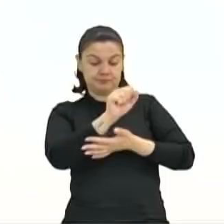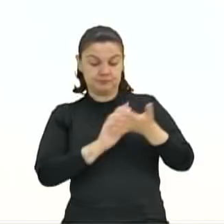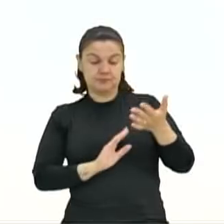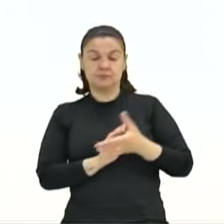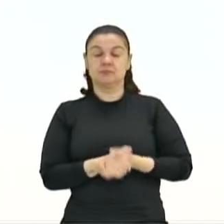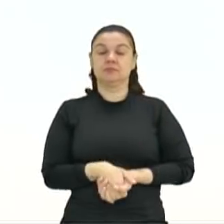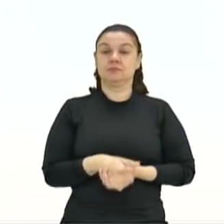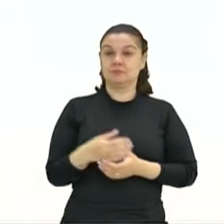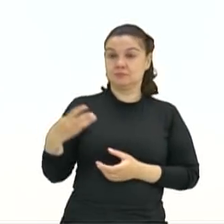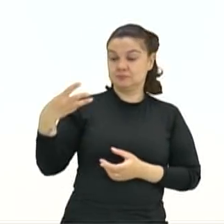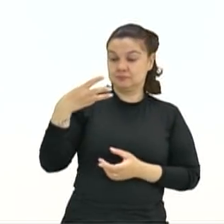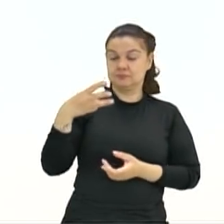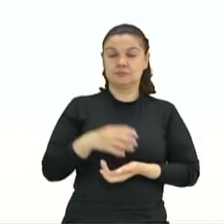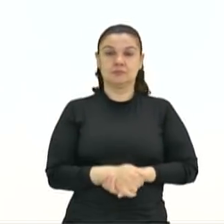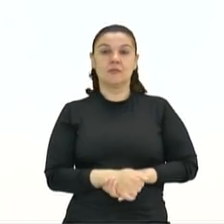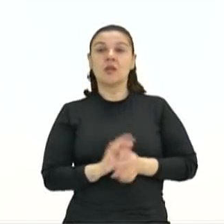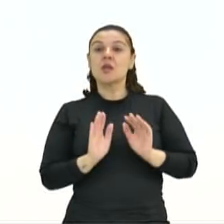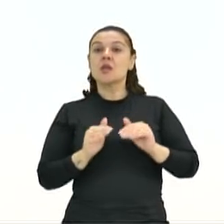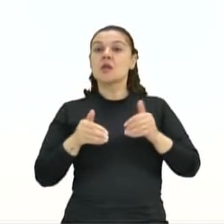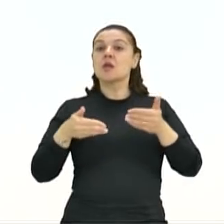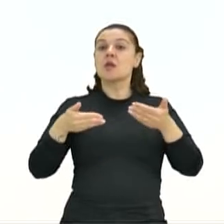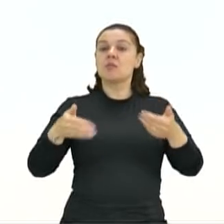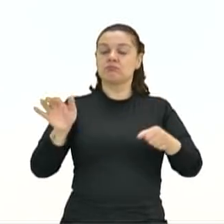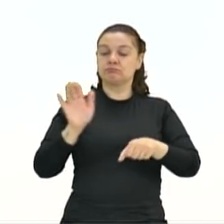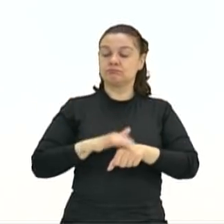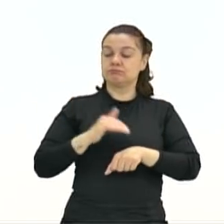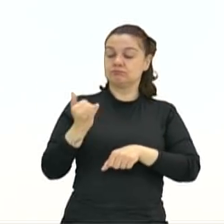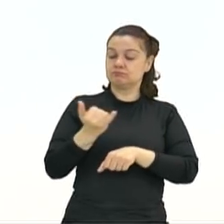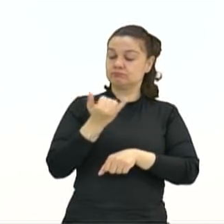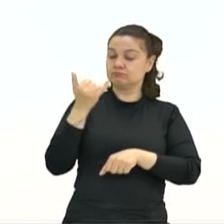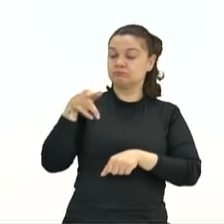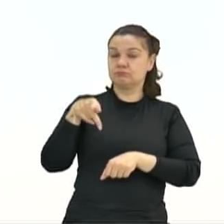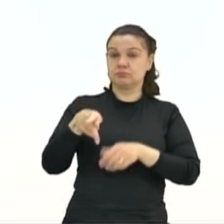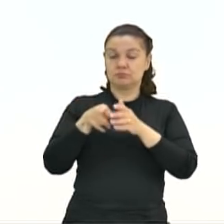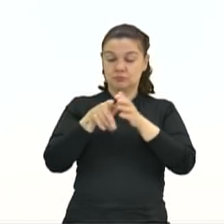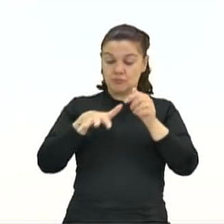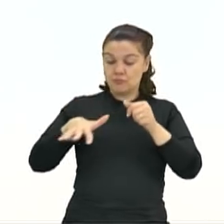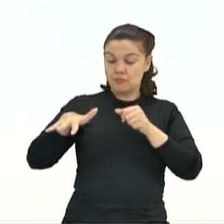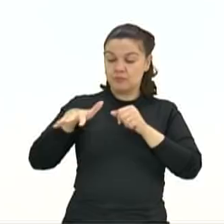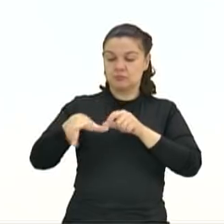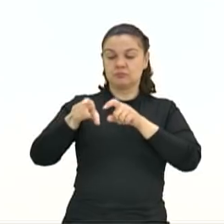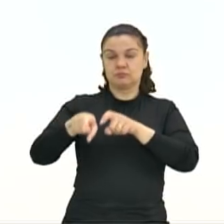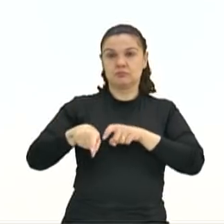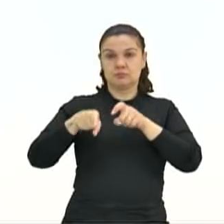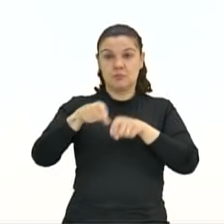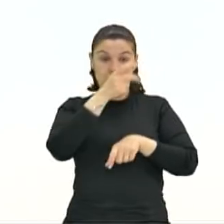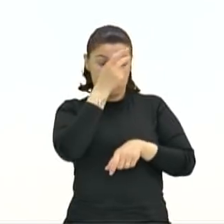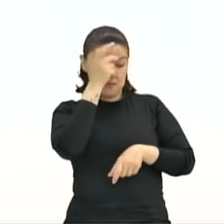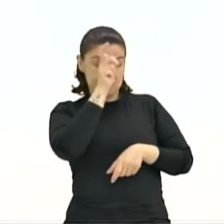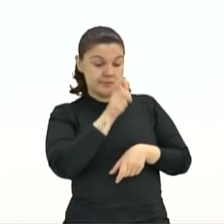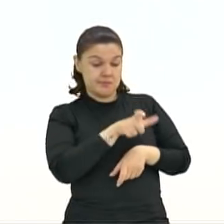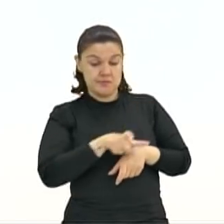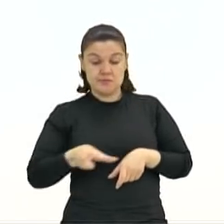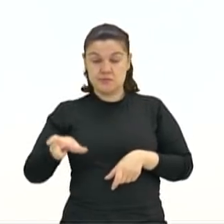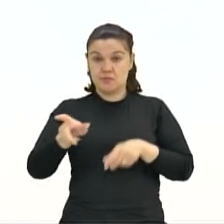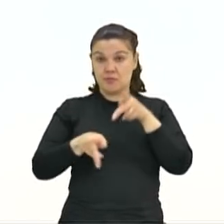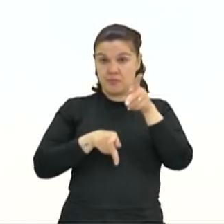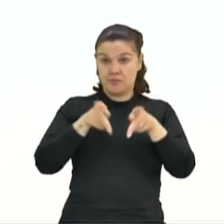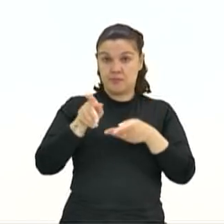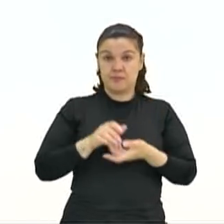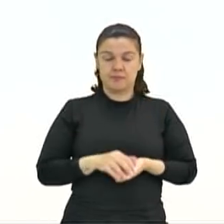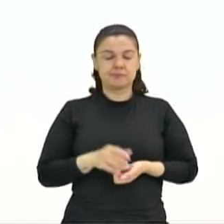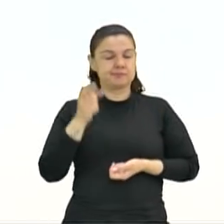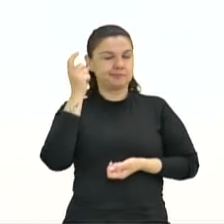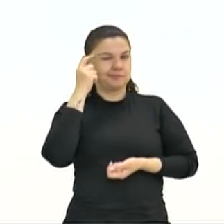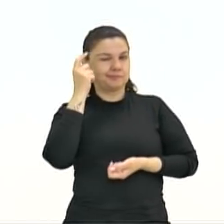Atividade 3. Qual é a importância do espaço rural para os seres humanos?